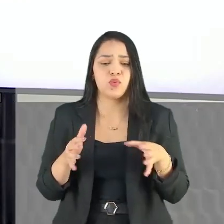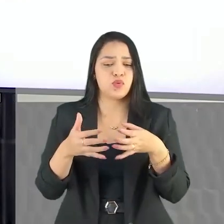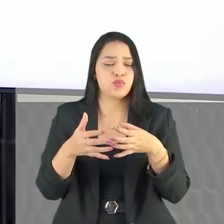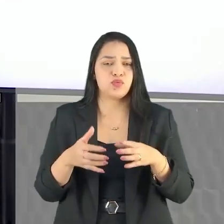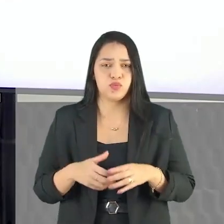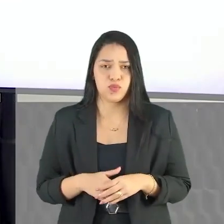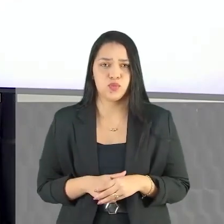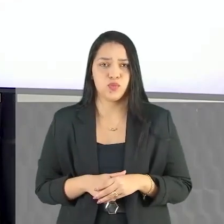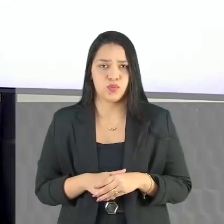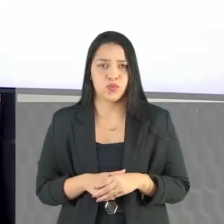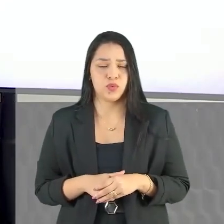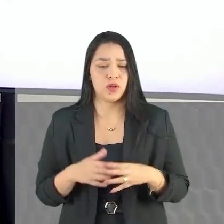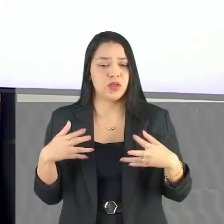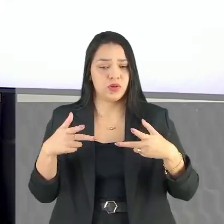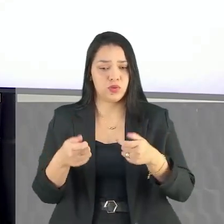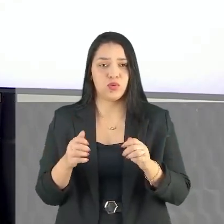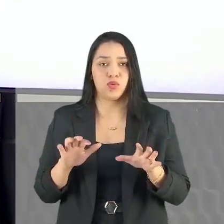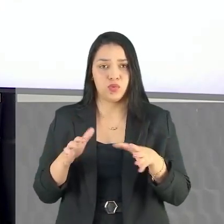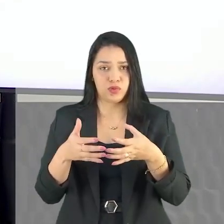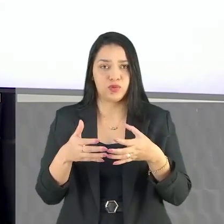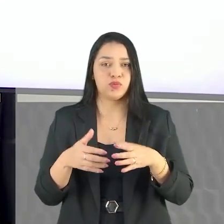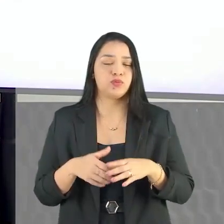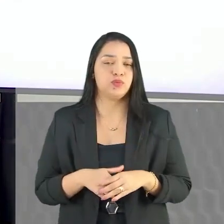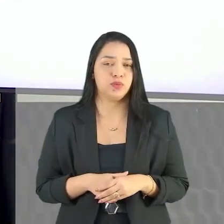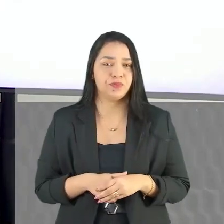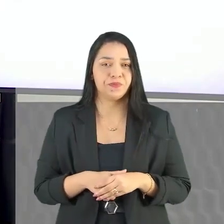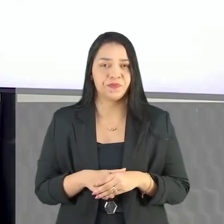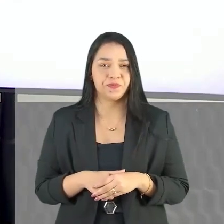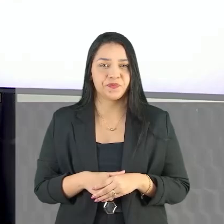bom? Destilação é todo um conjunto.